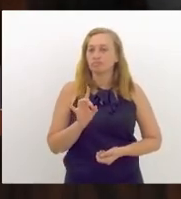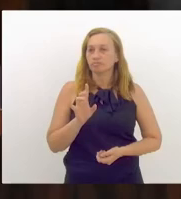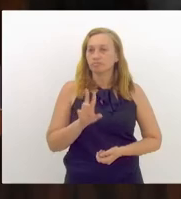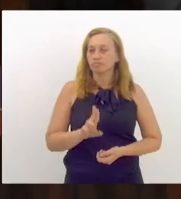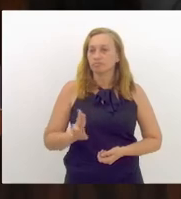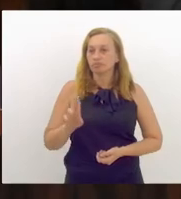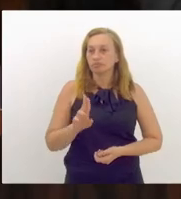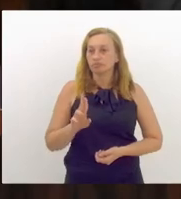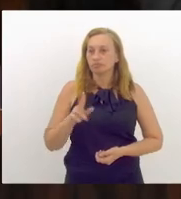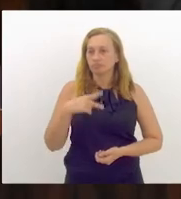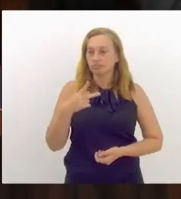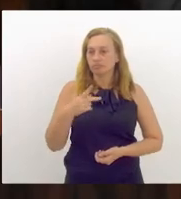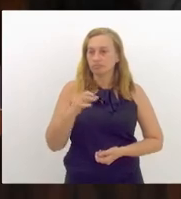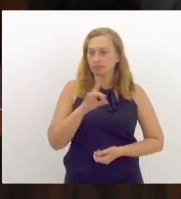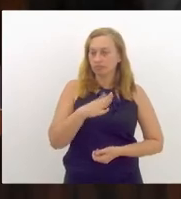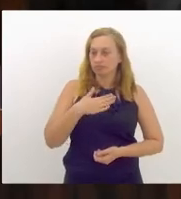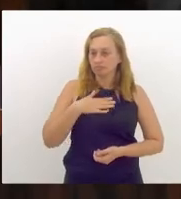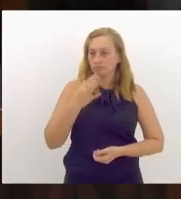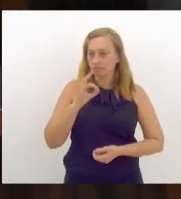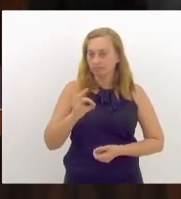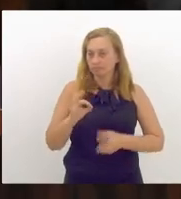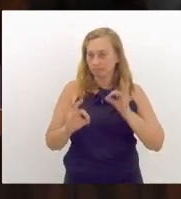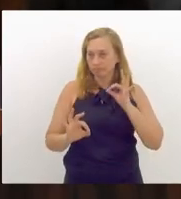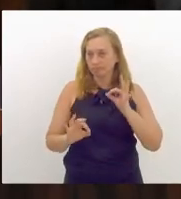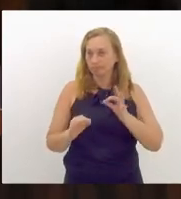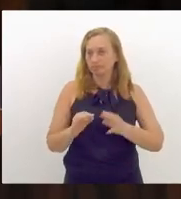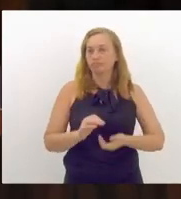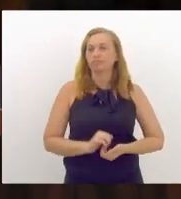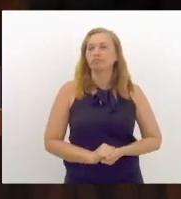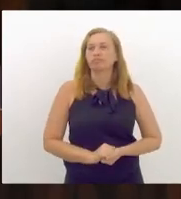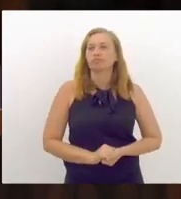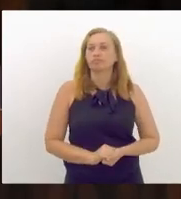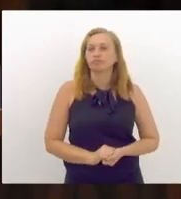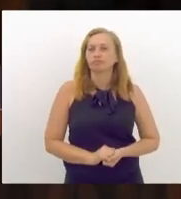fala a última é a minha mas vai ser breve eu prometo